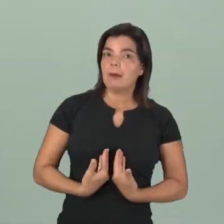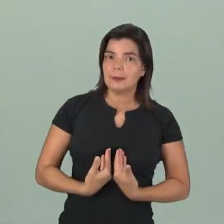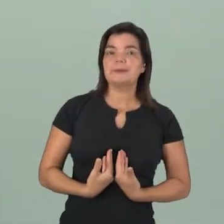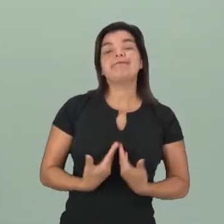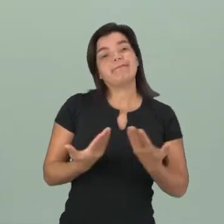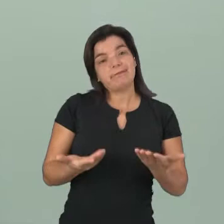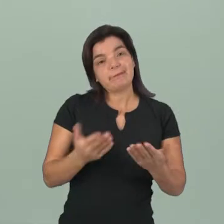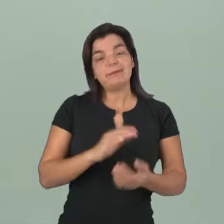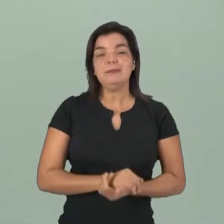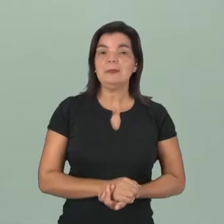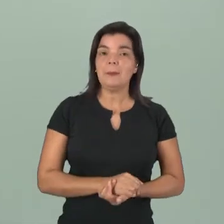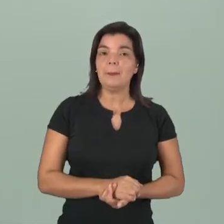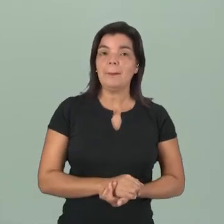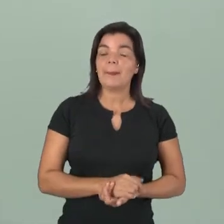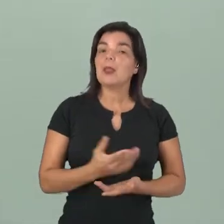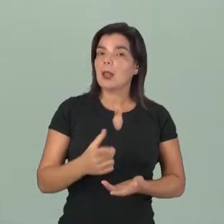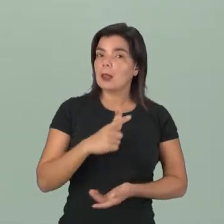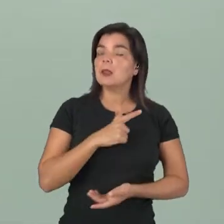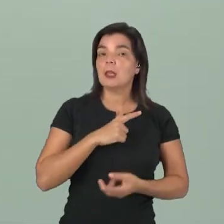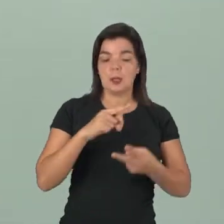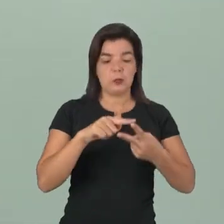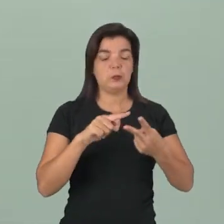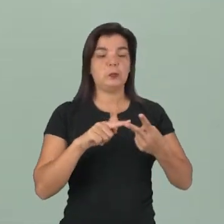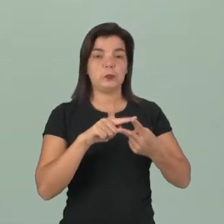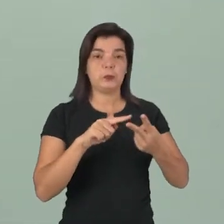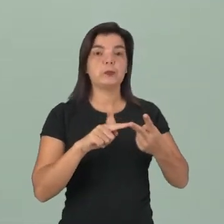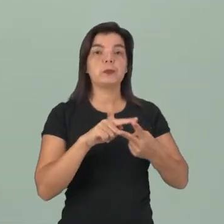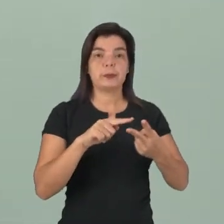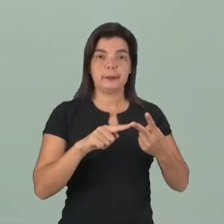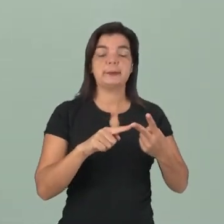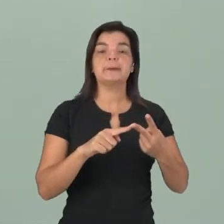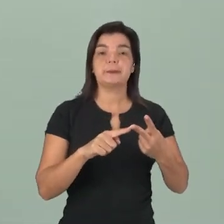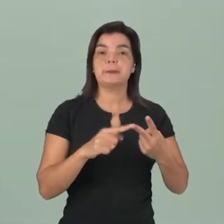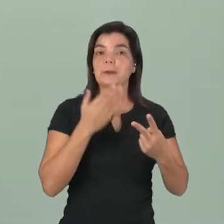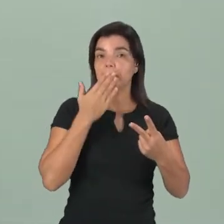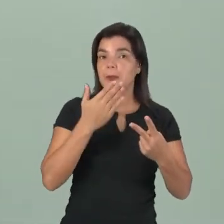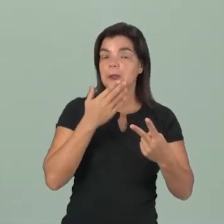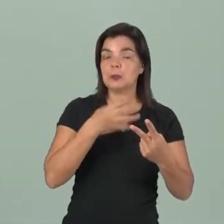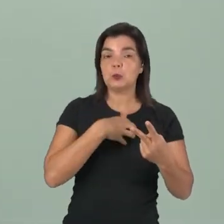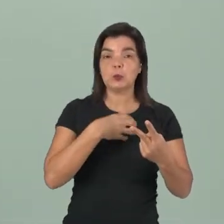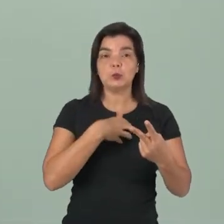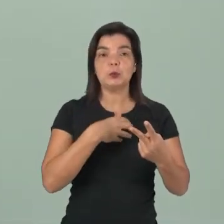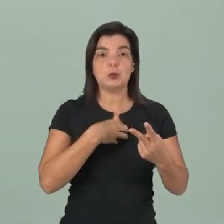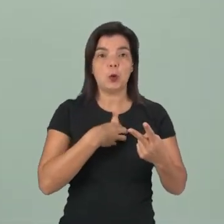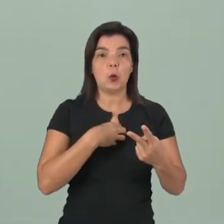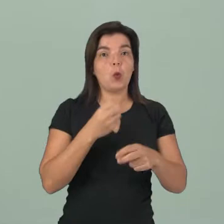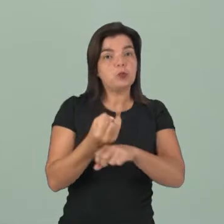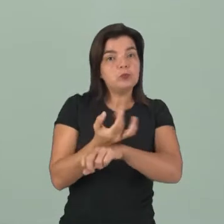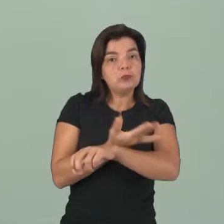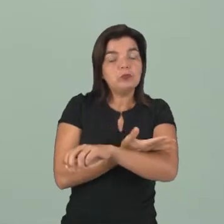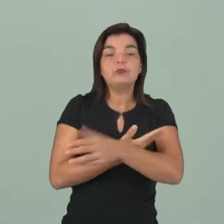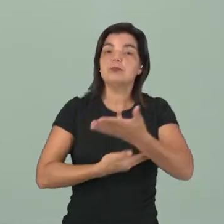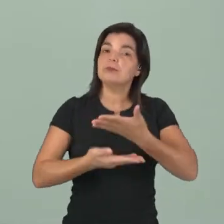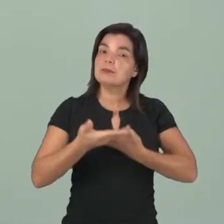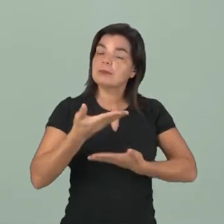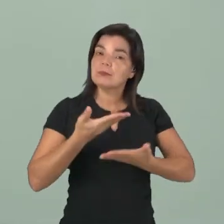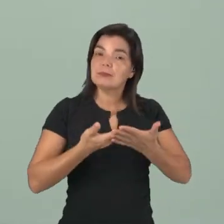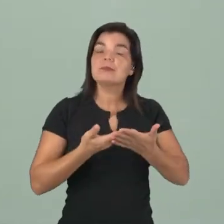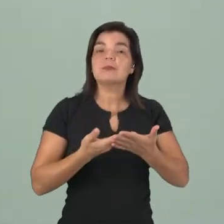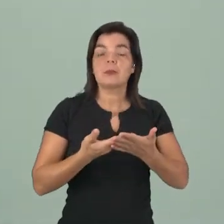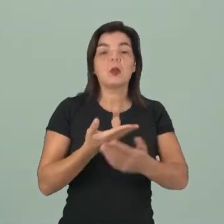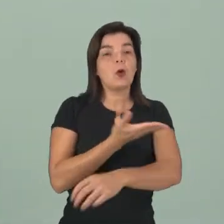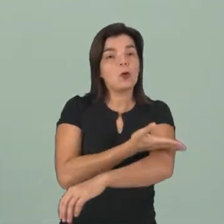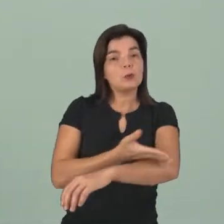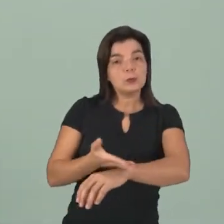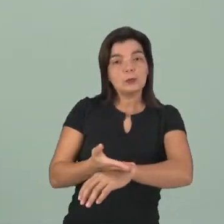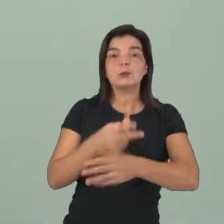cansaço, né? Então, existem esses dois tipos de sentimentos ou emoções relacionadas ao